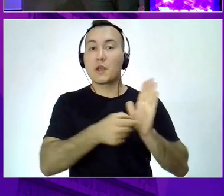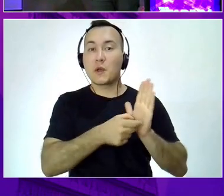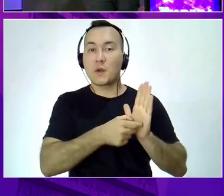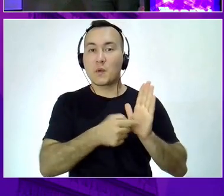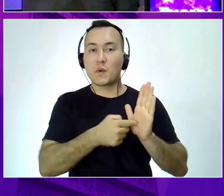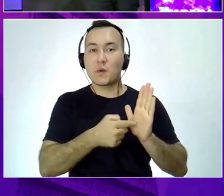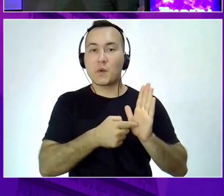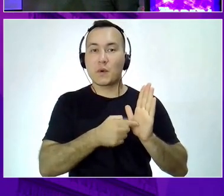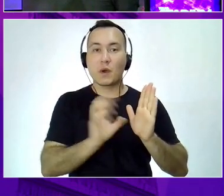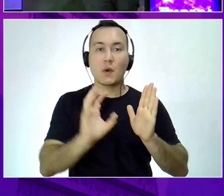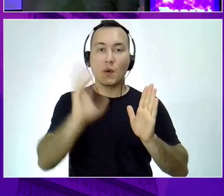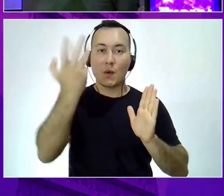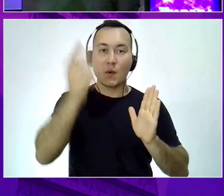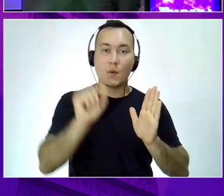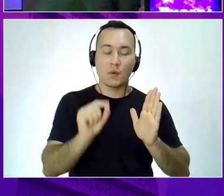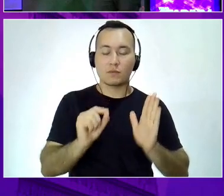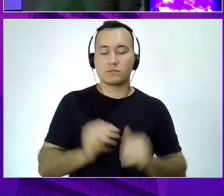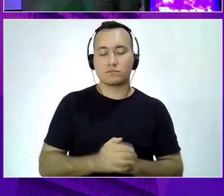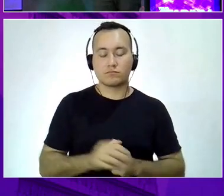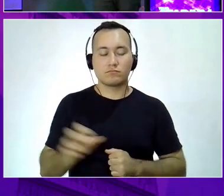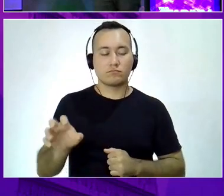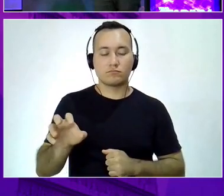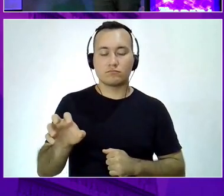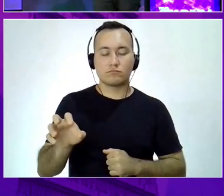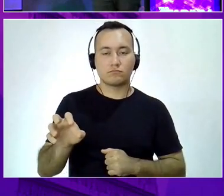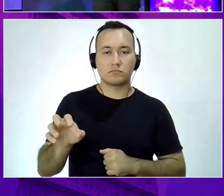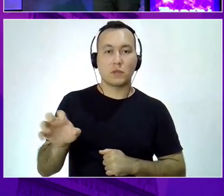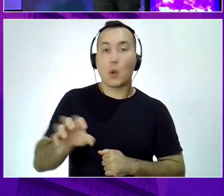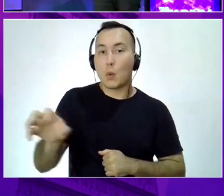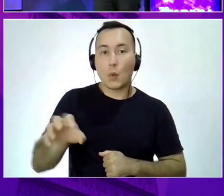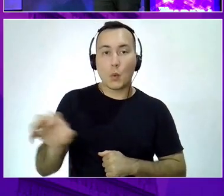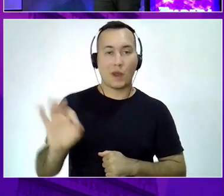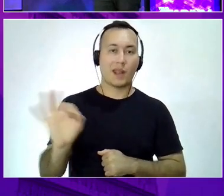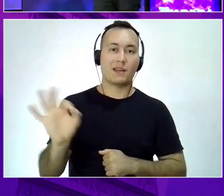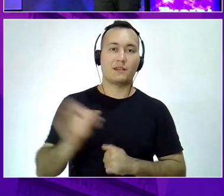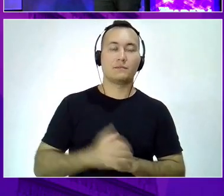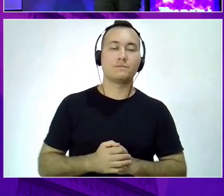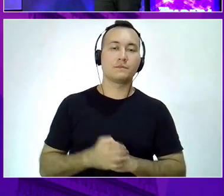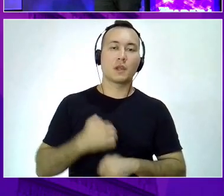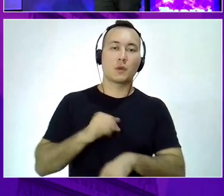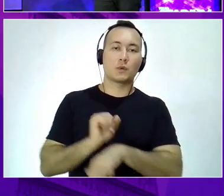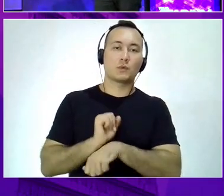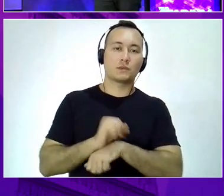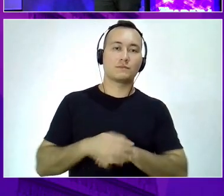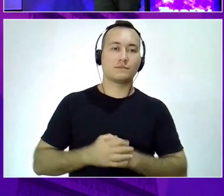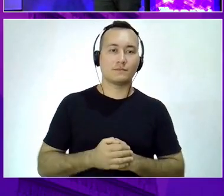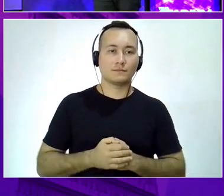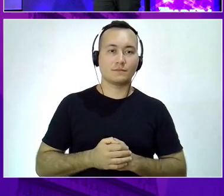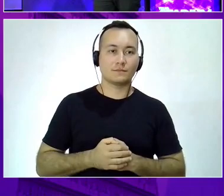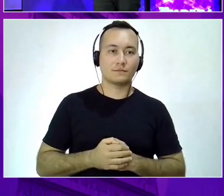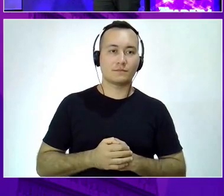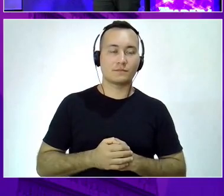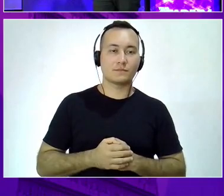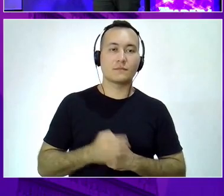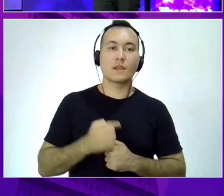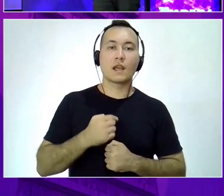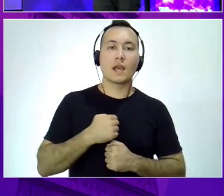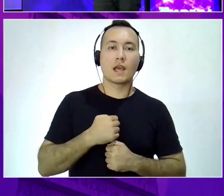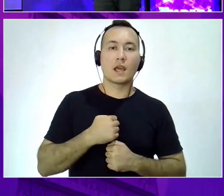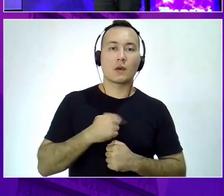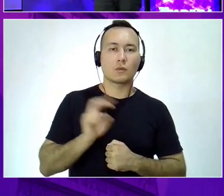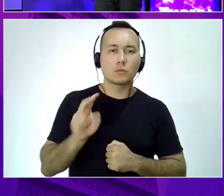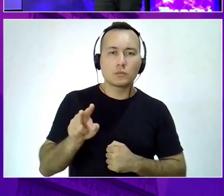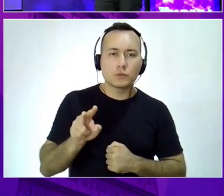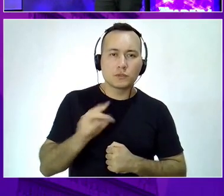tá. Eu me peguei muitas vezes tentando dar um print nisso, com essa ferramenta ligada, E eu estava dando aquele print assim, ó,